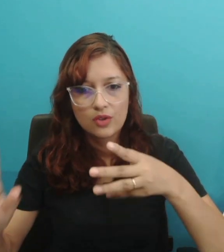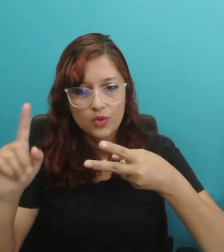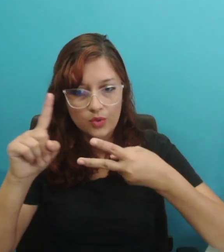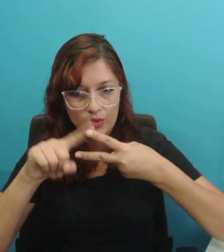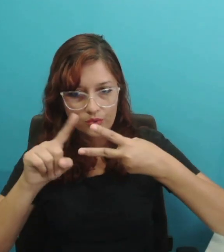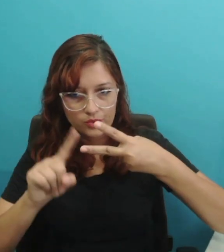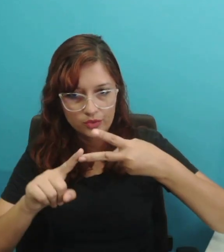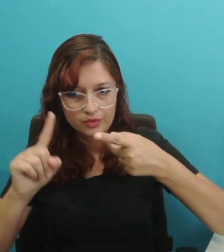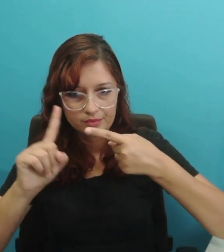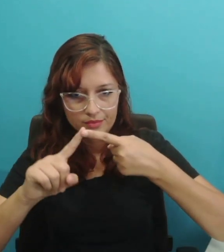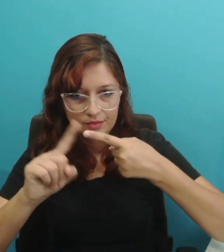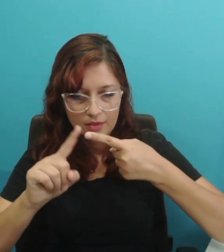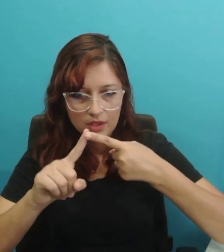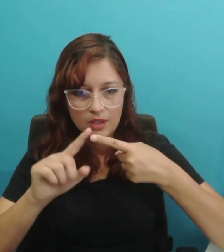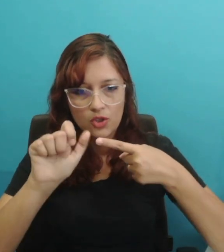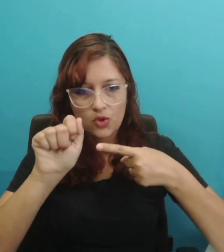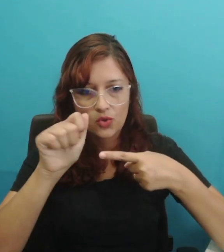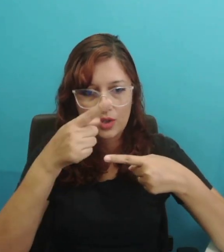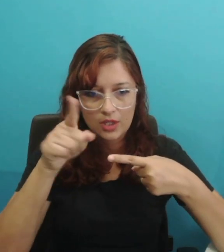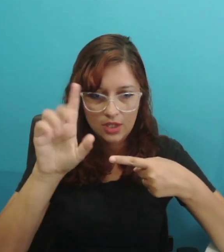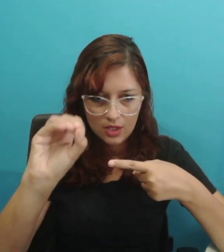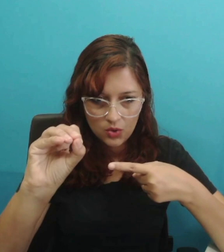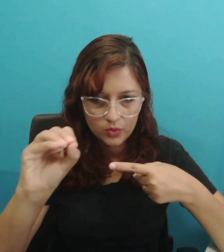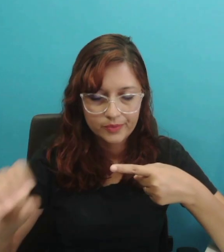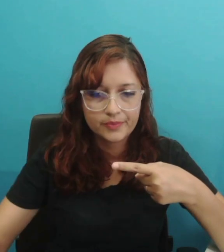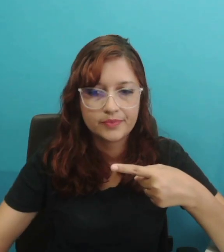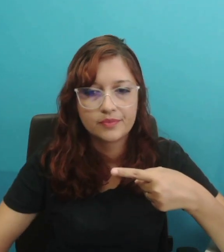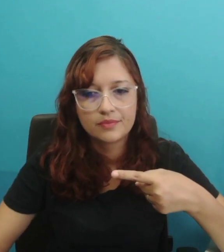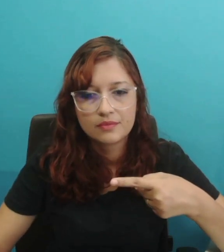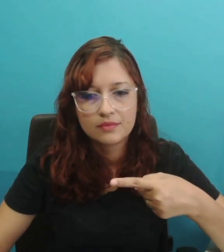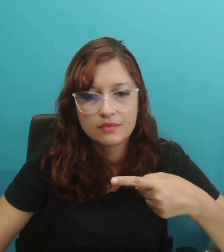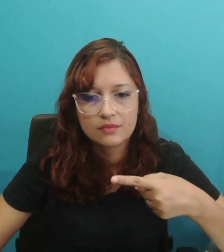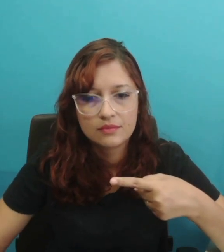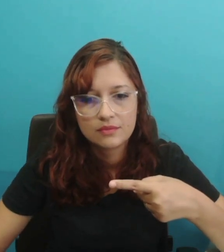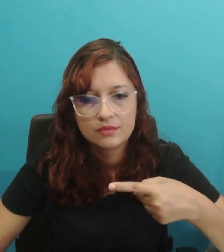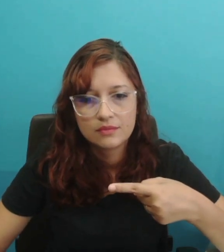Começaram, do verbo começar. Aí vamos ver, ó.